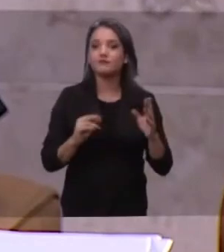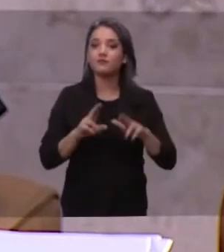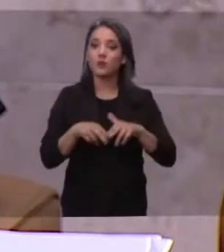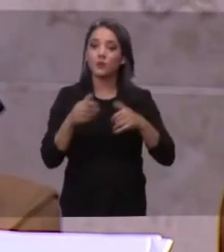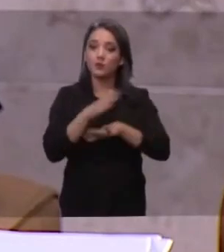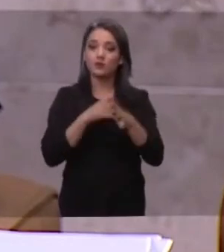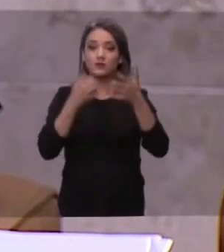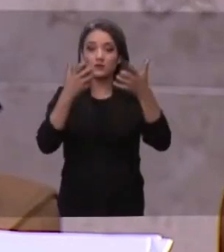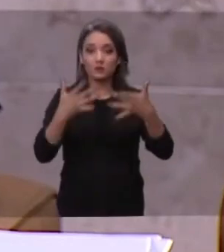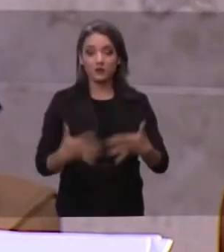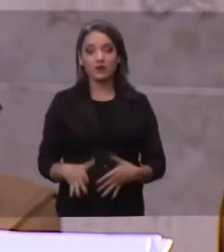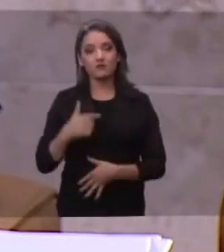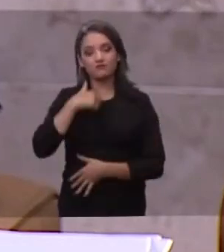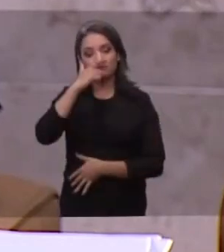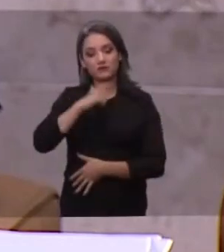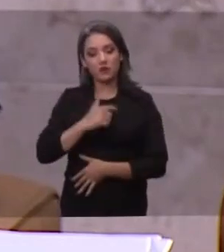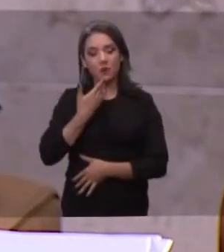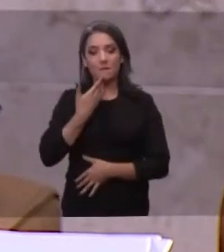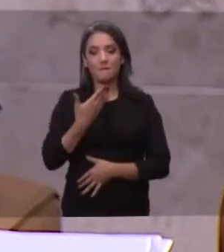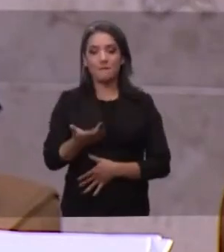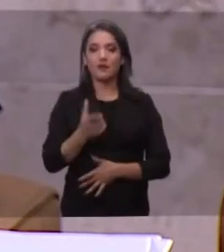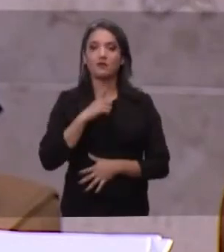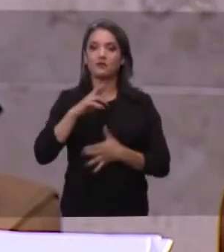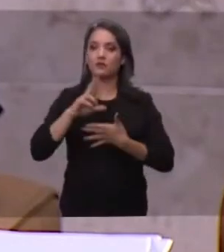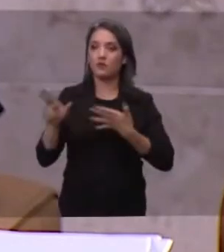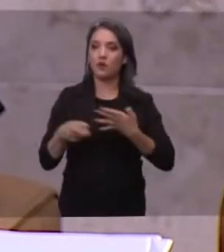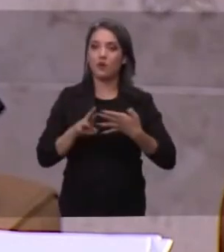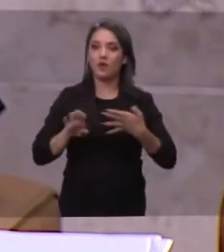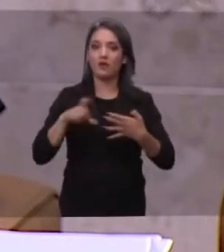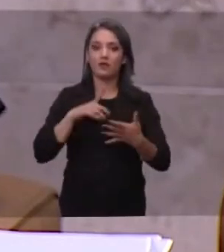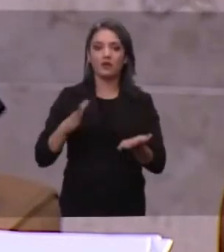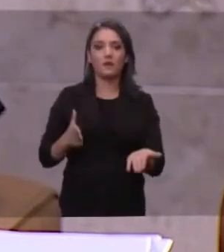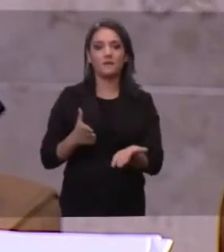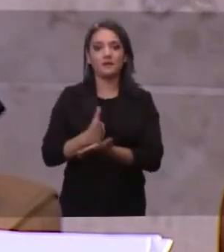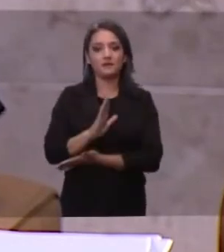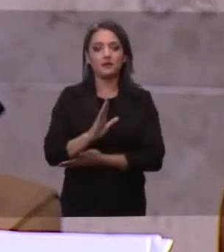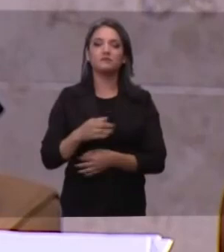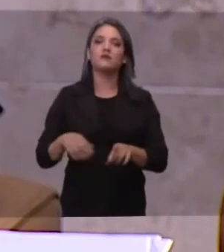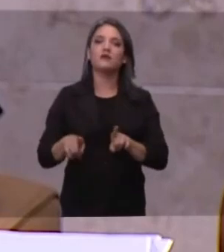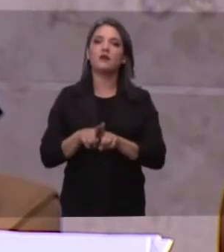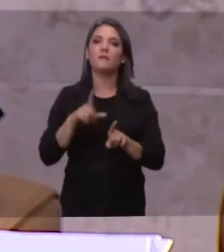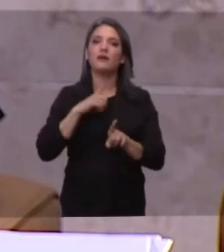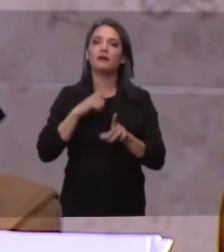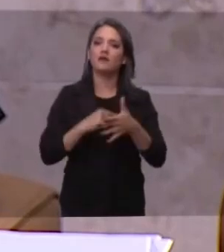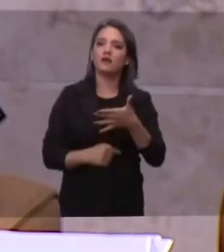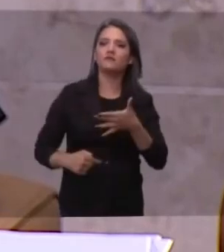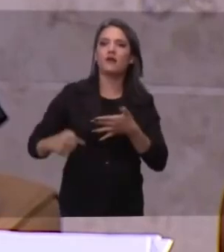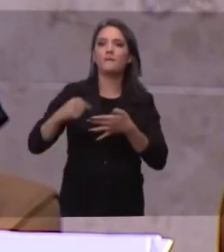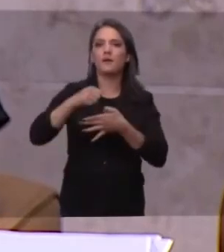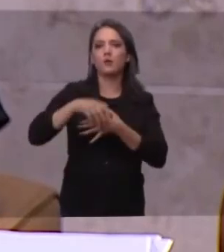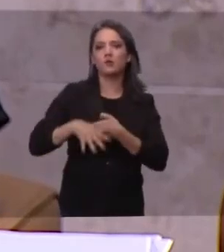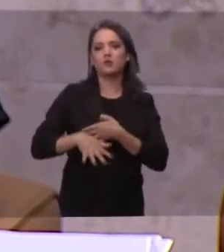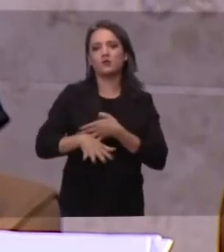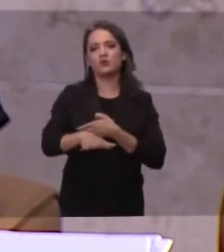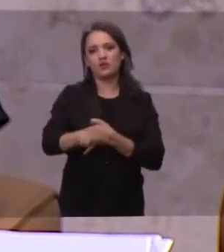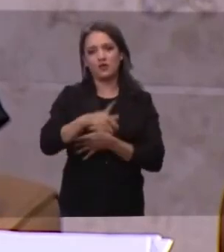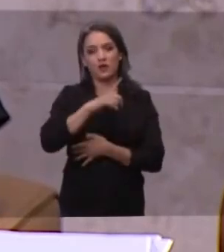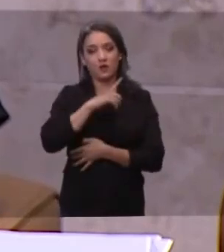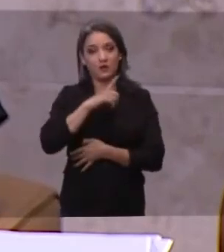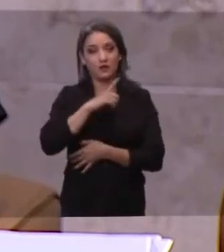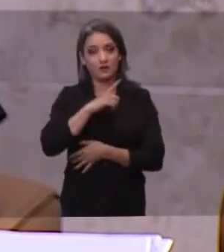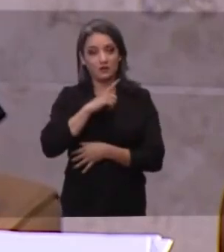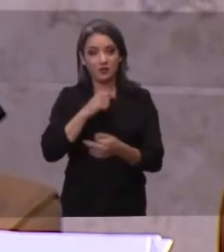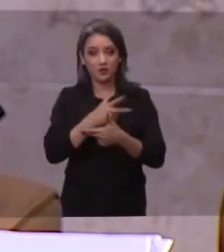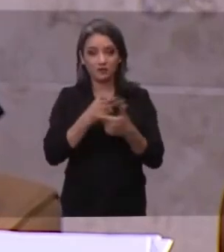República opina pelo provimento do recurso extraordinário e, considerando a sistemática da repercussão geral e os efeitos